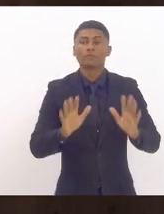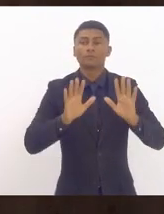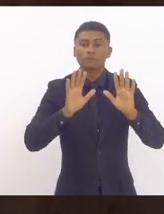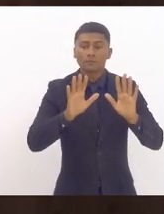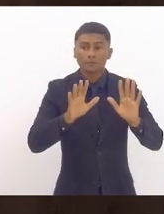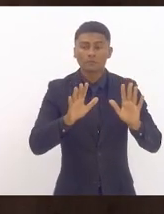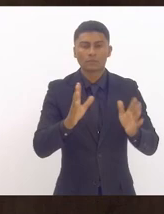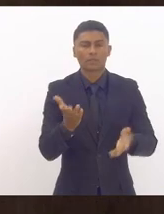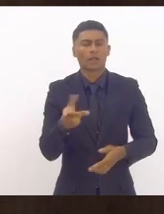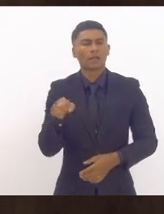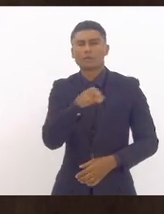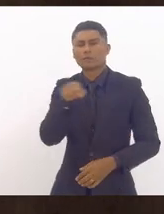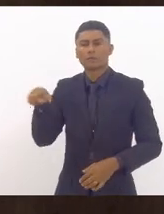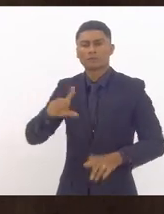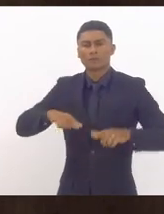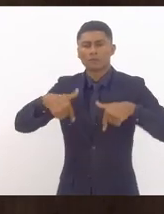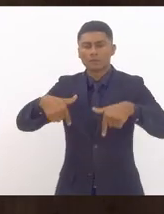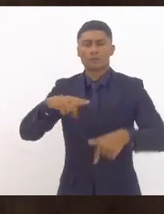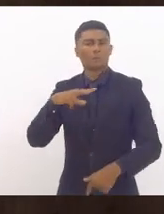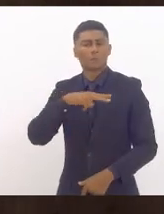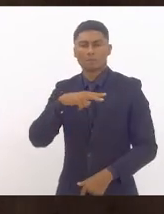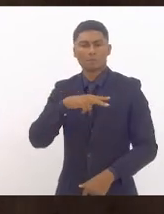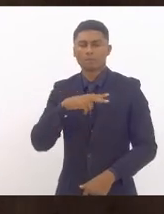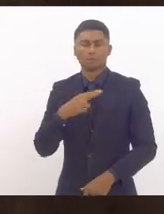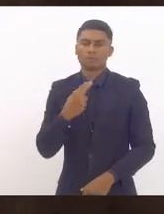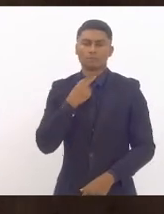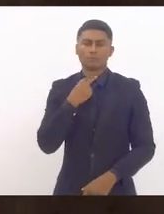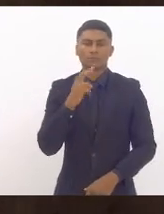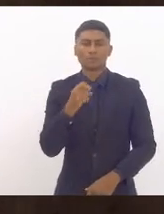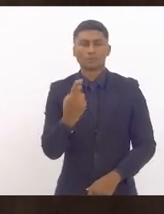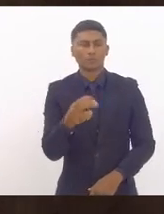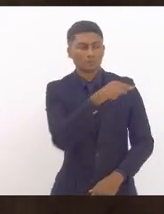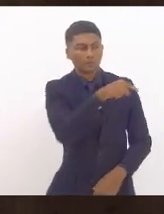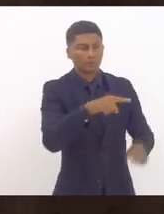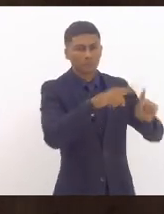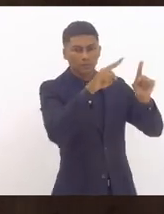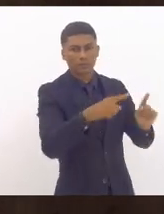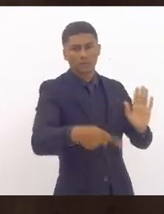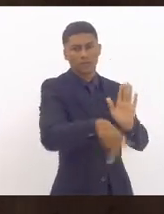ato privativo de membro ou servidor do tribunal.